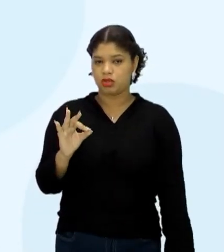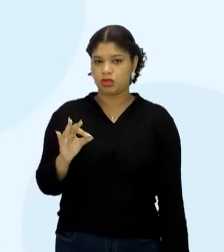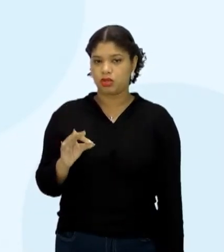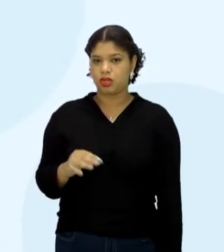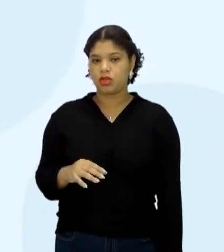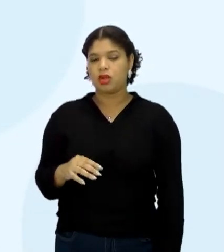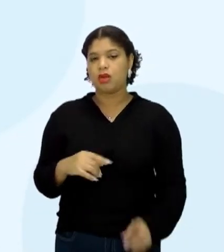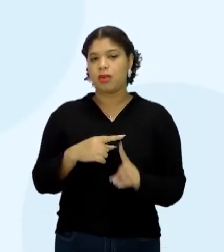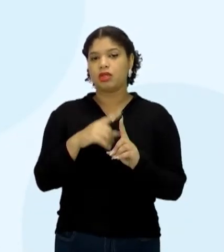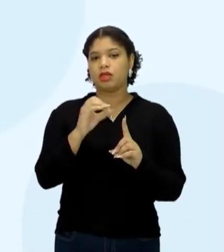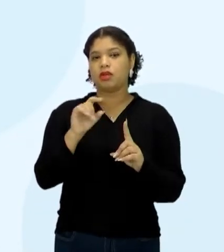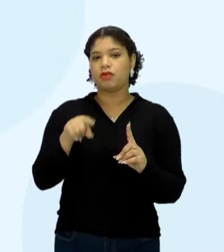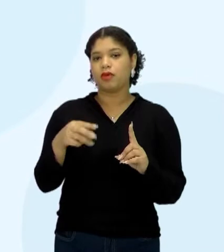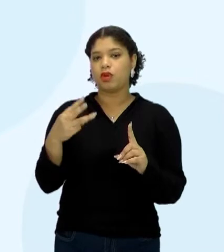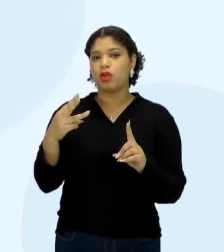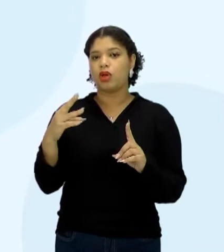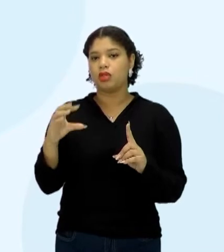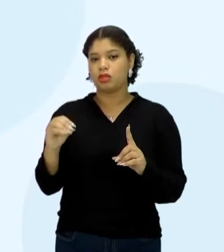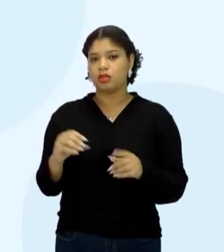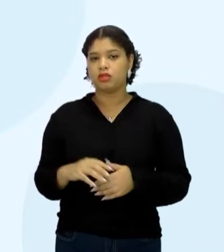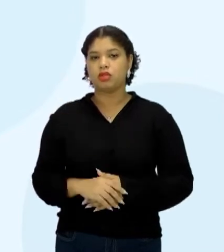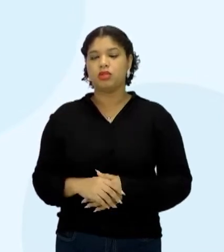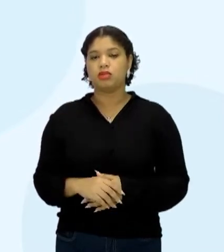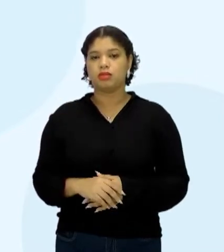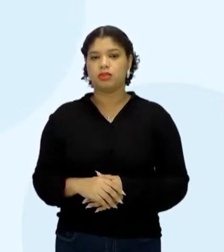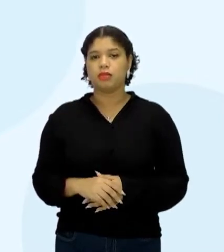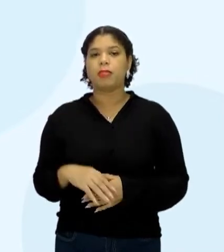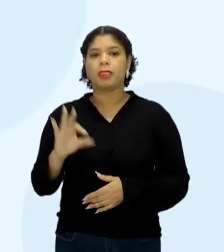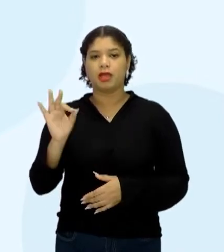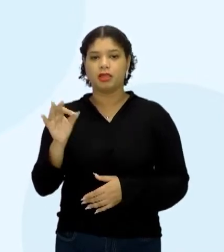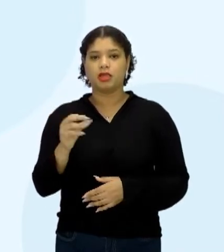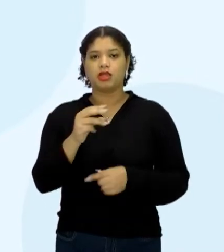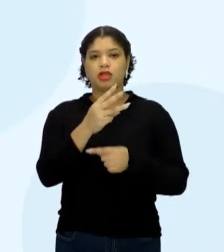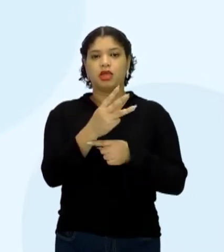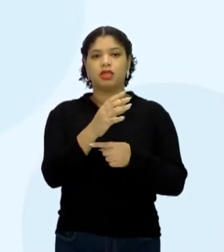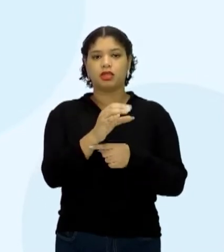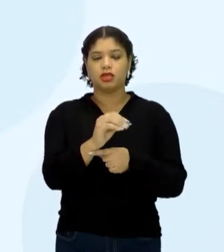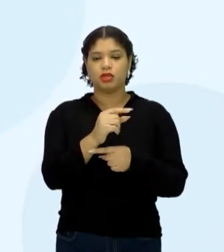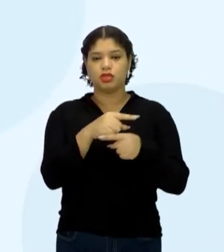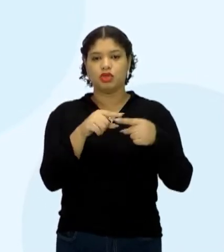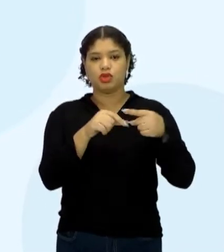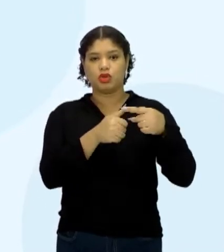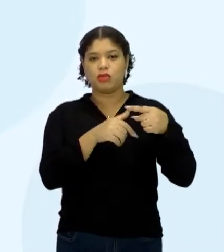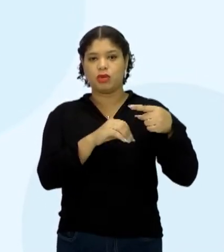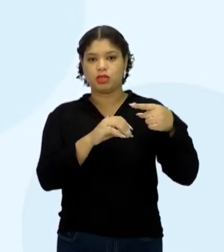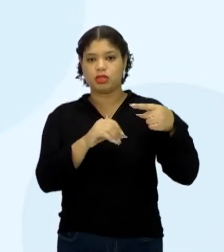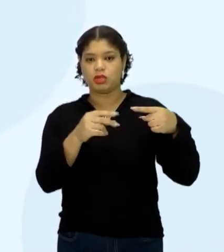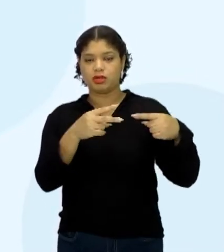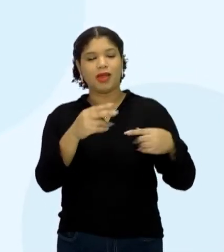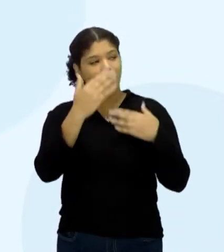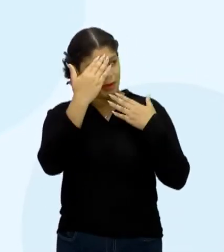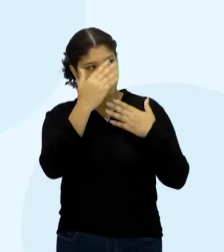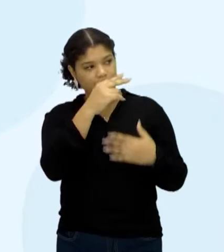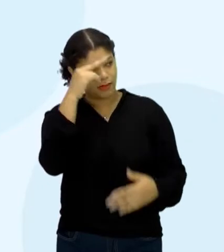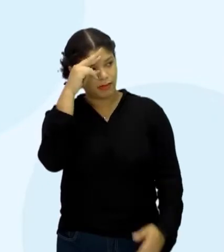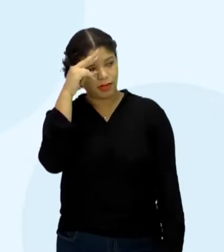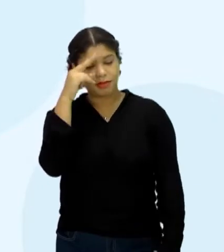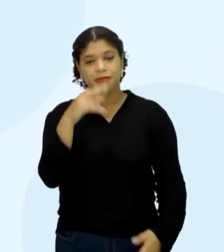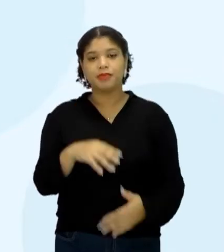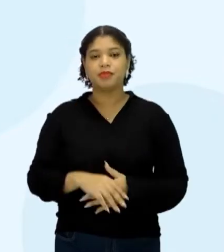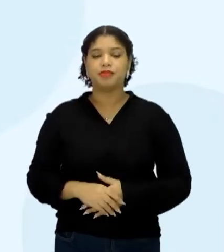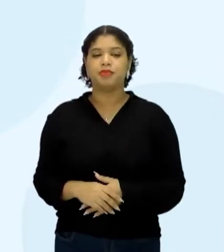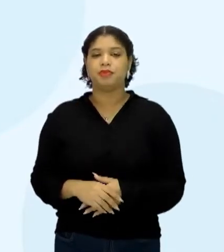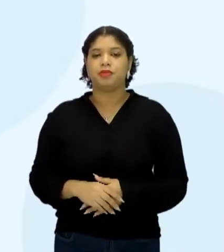Ou 0,30. Isso mesmo. Então, 30% é 30 sobre 100, que a gente pode escrever, obrigada, Vivi,